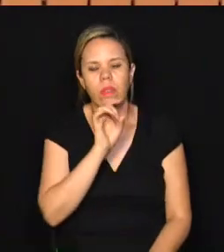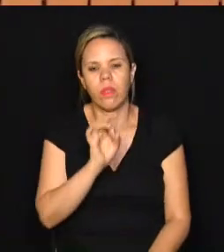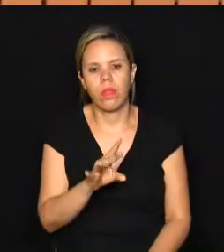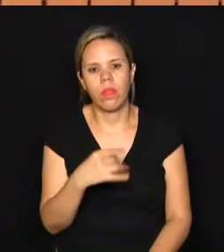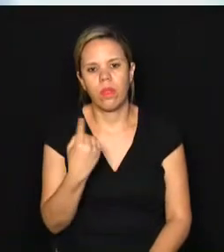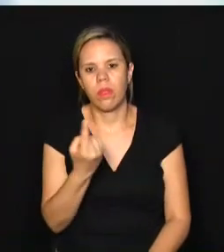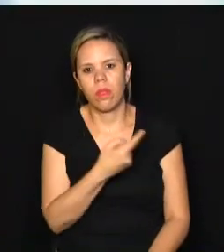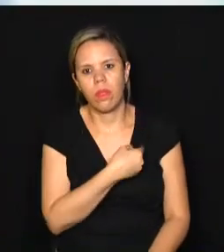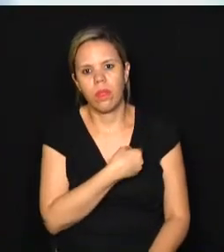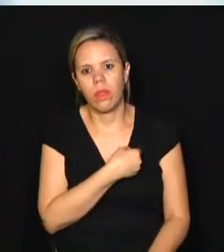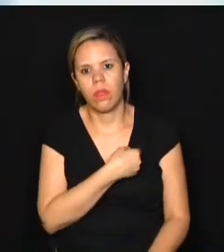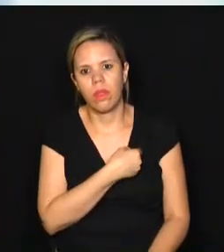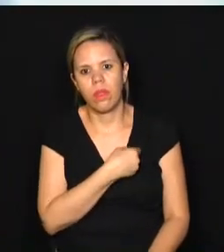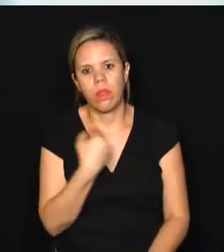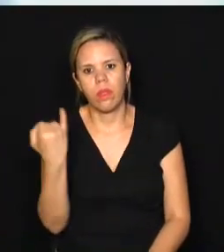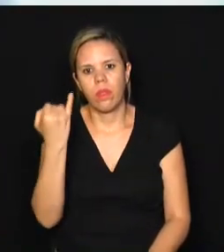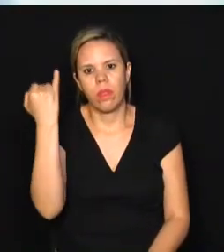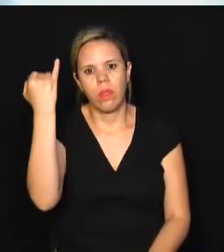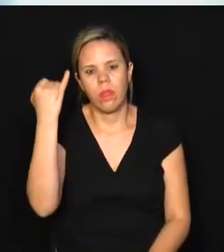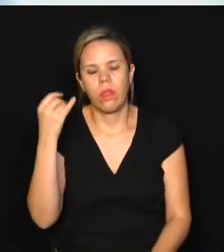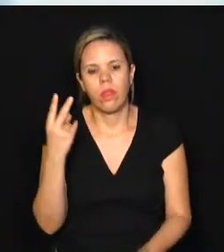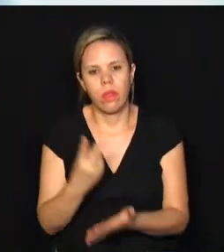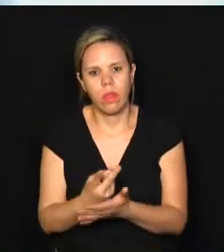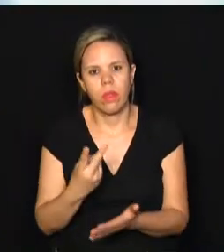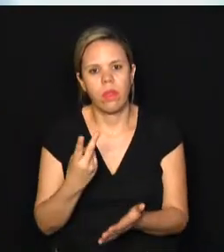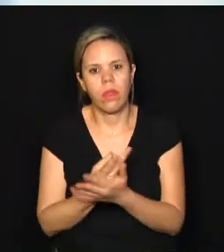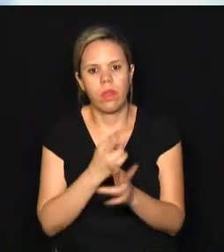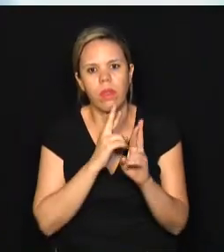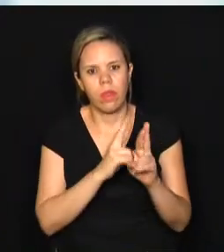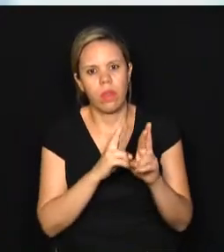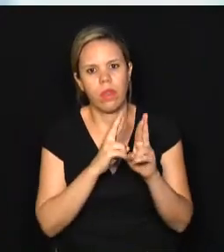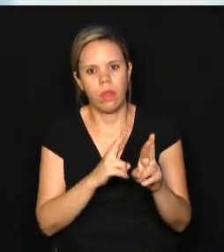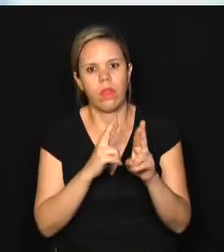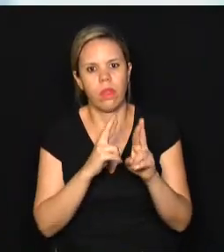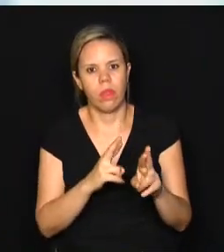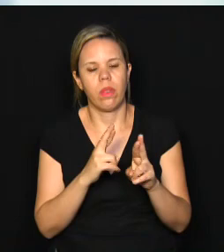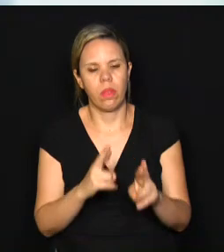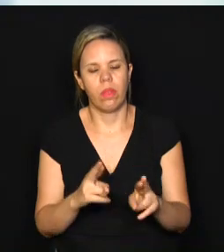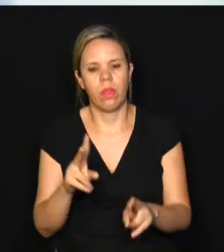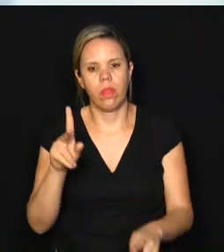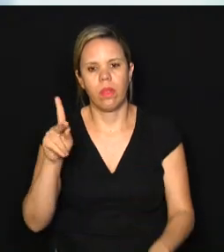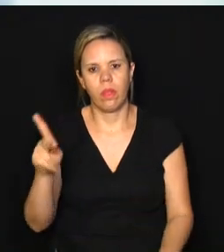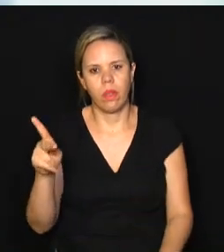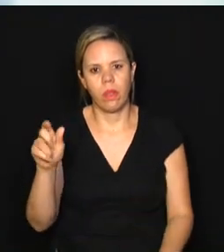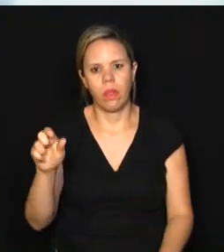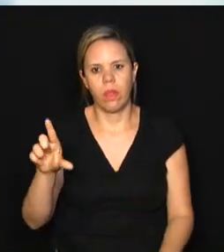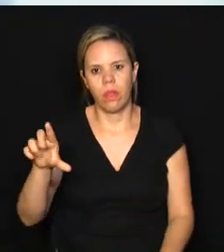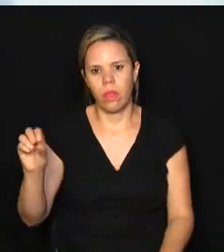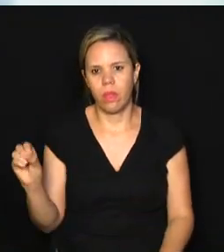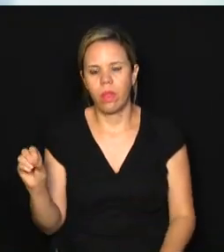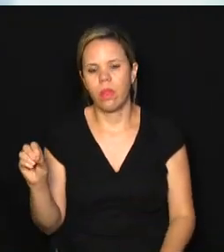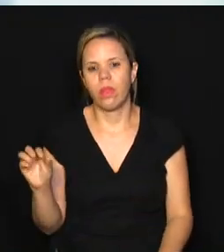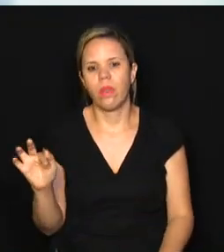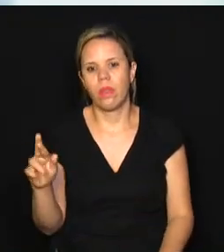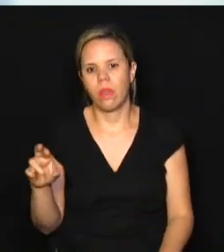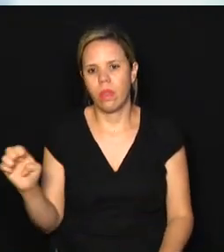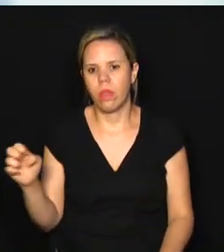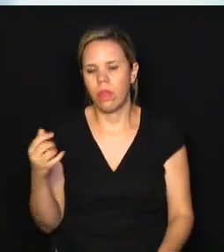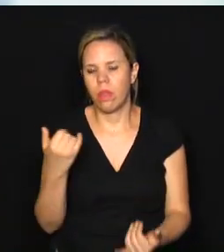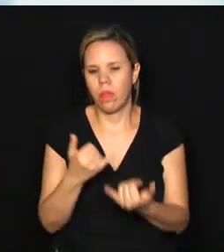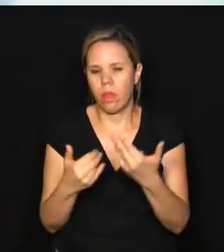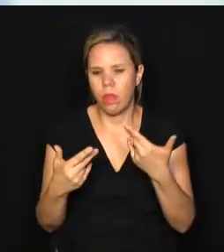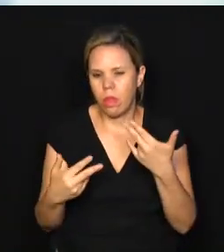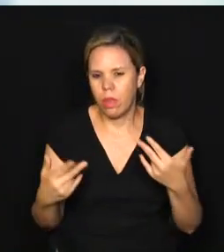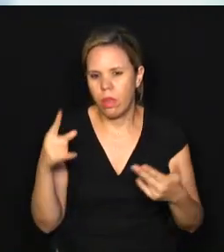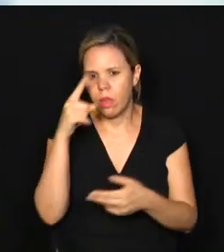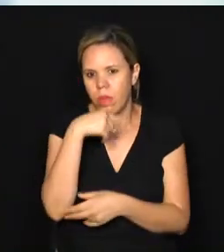gente, a importância da gente manter o esperançar, né, como diz o Paulo Freire. Então, por mais que as coisas pareçam difíceis,